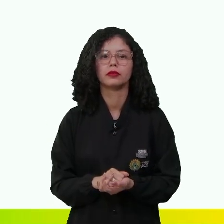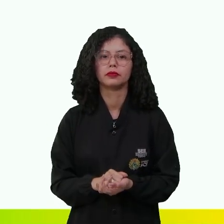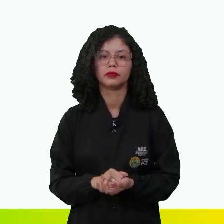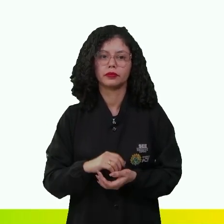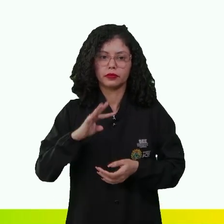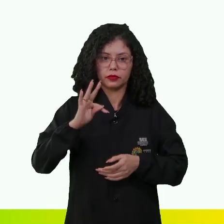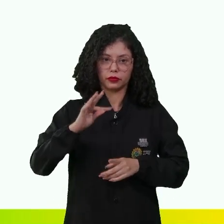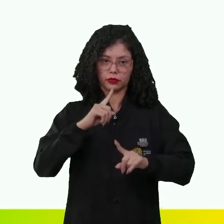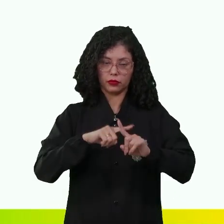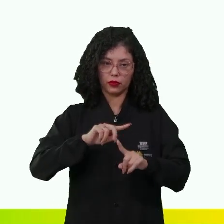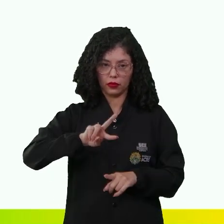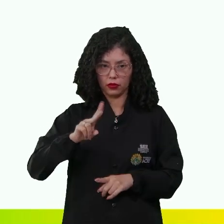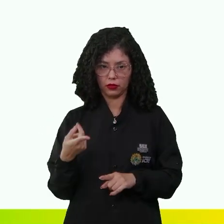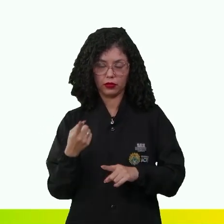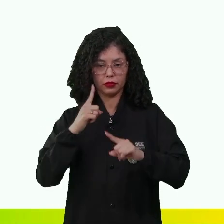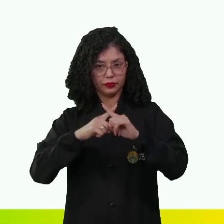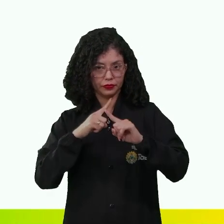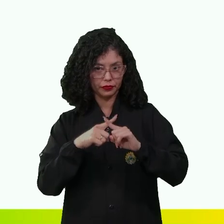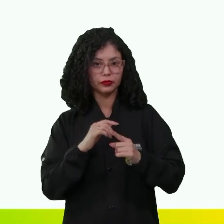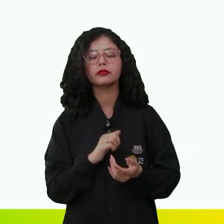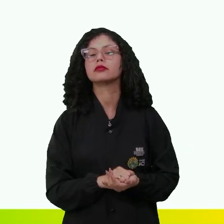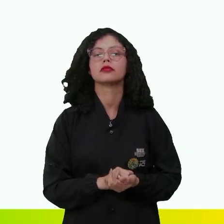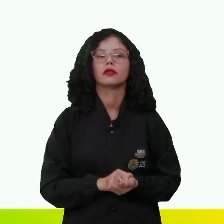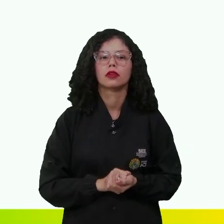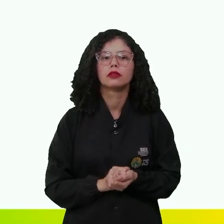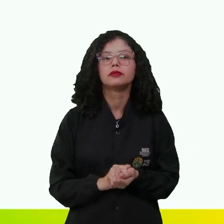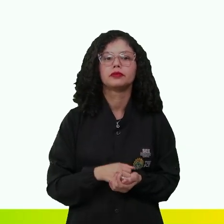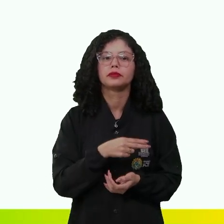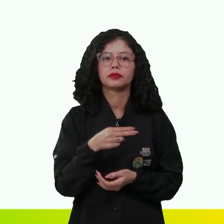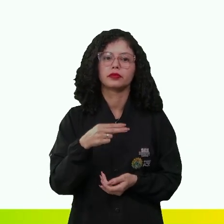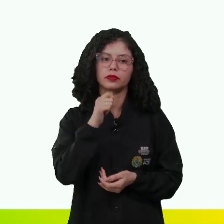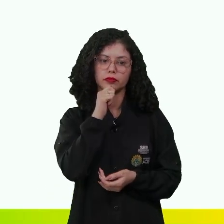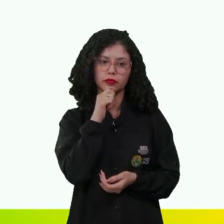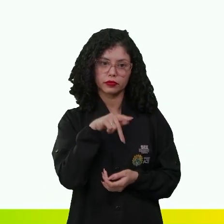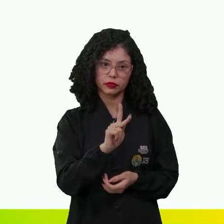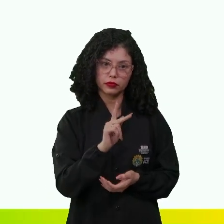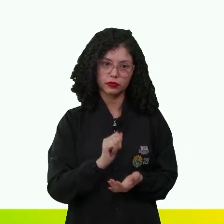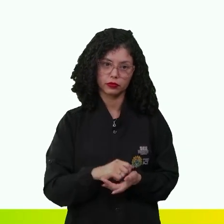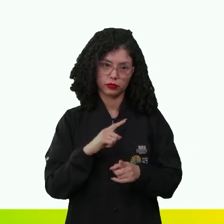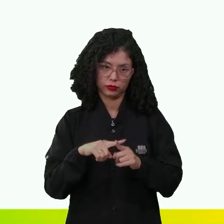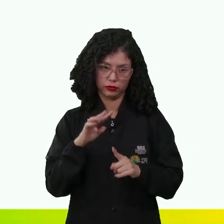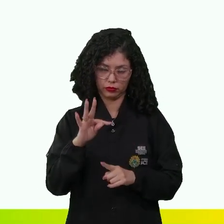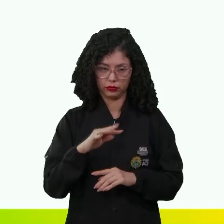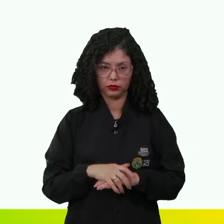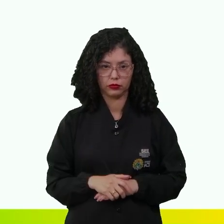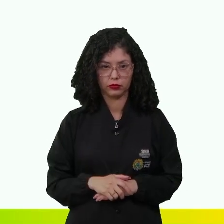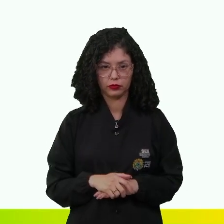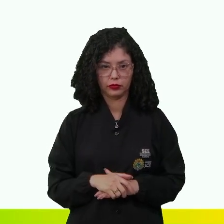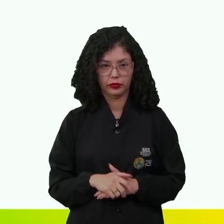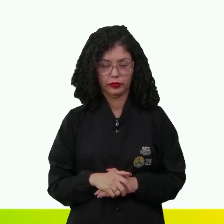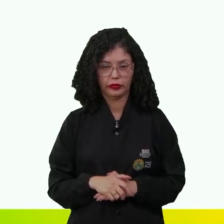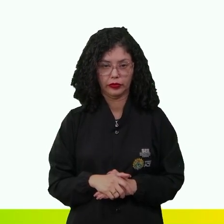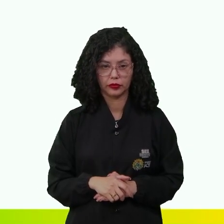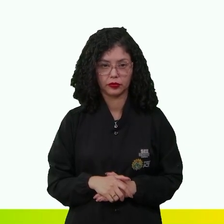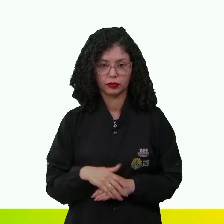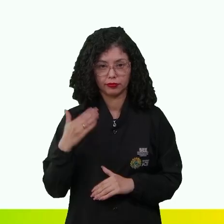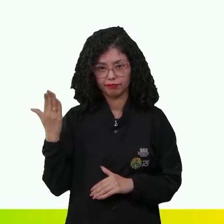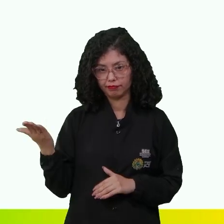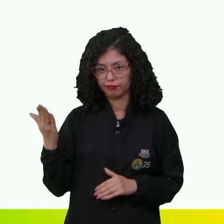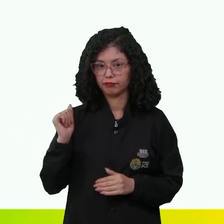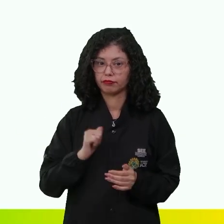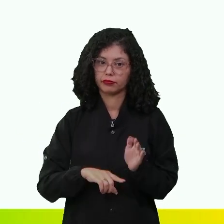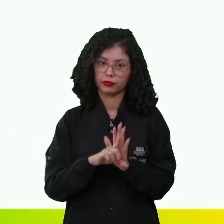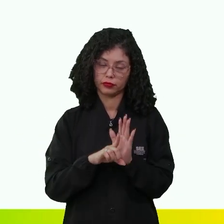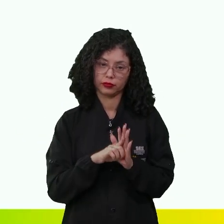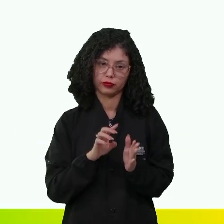que está dividindo vai passar multiplicando, então P é igual a K vezes T, só que nesse caso aqui da lei